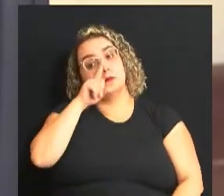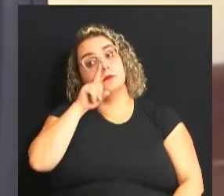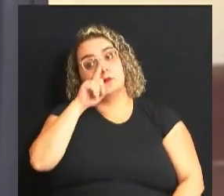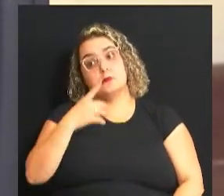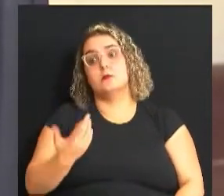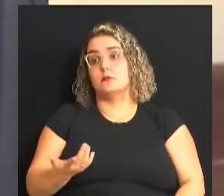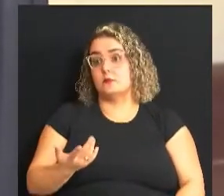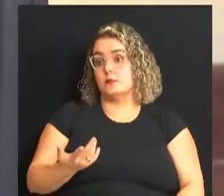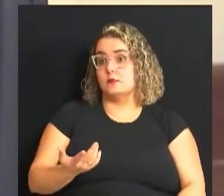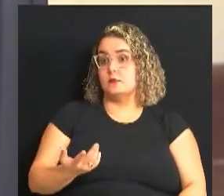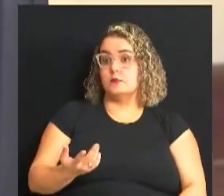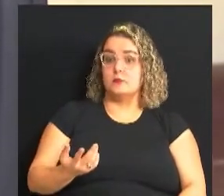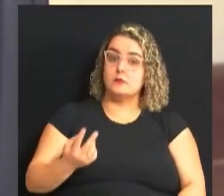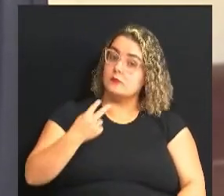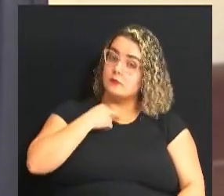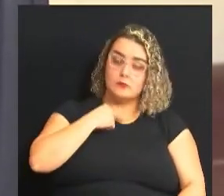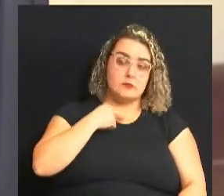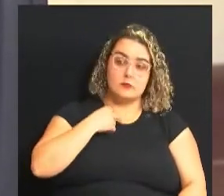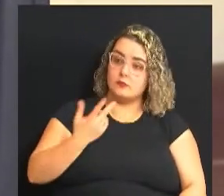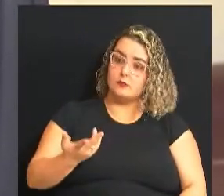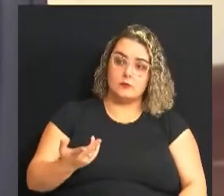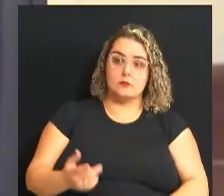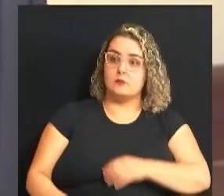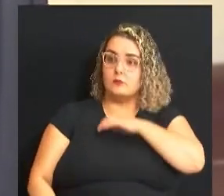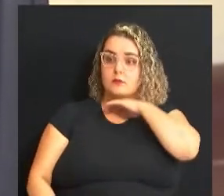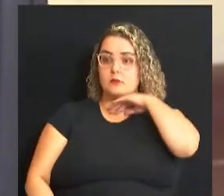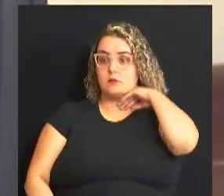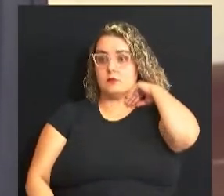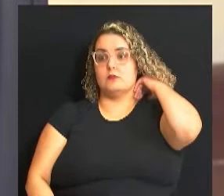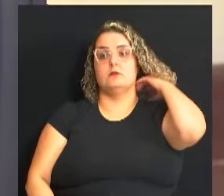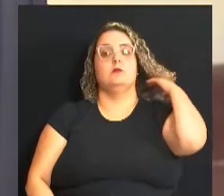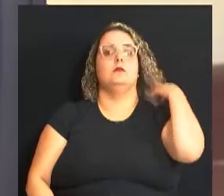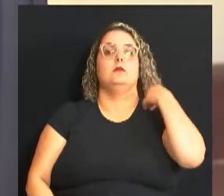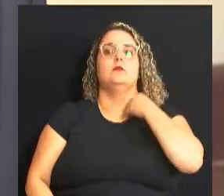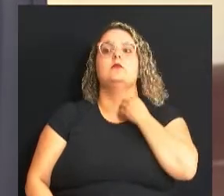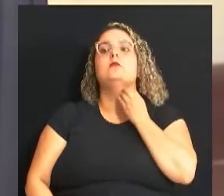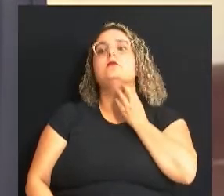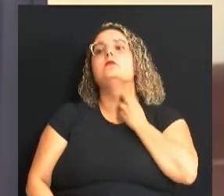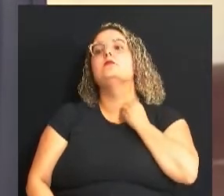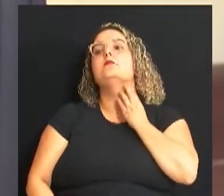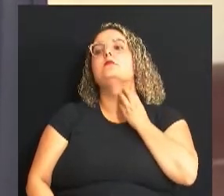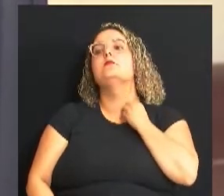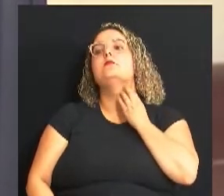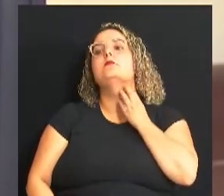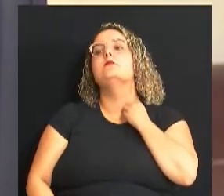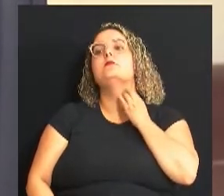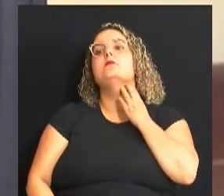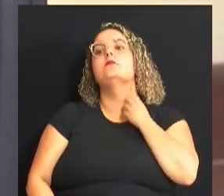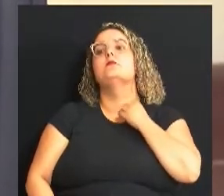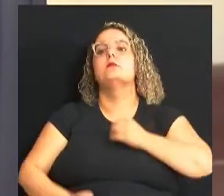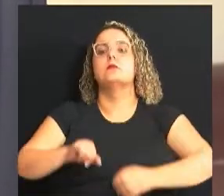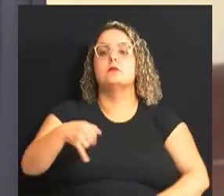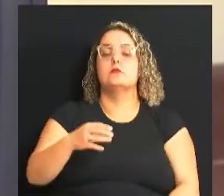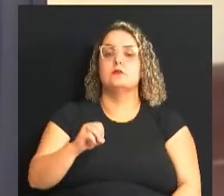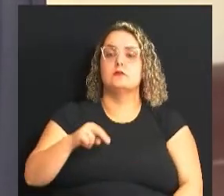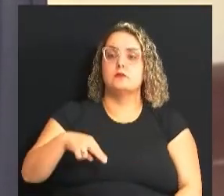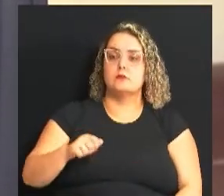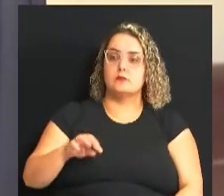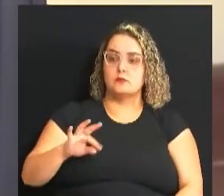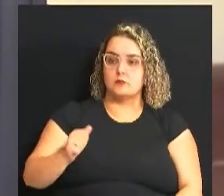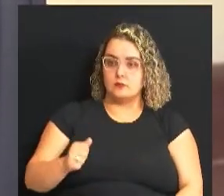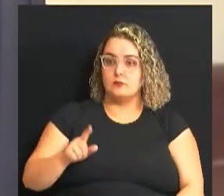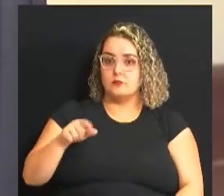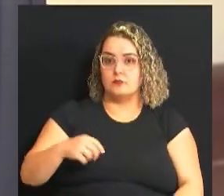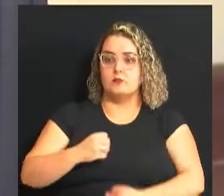gente não essa família não é passível de ser regularizada. O Jonathan, que é o diretor de regularização fundiária, é o engenheiro